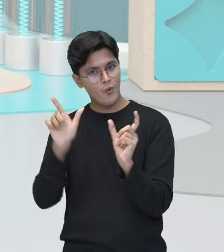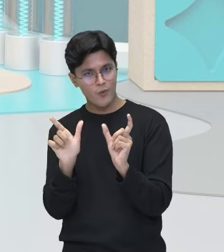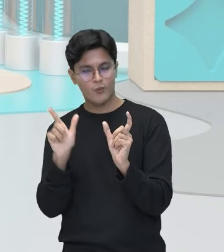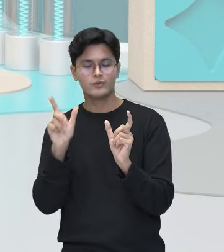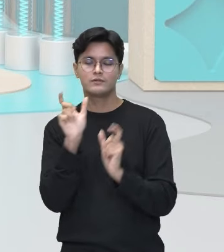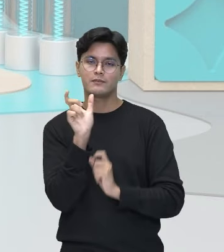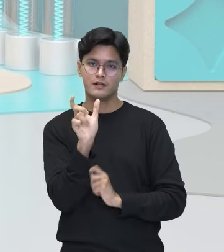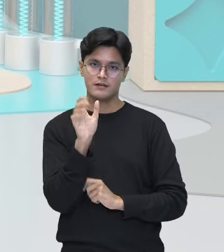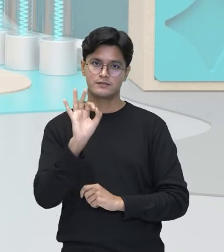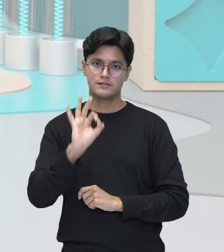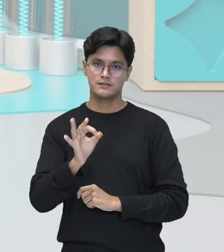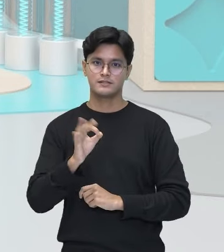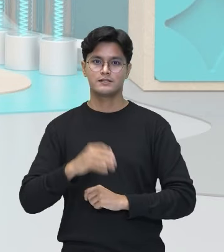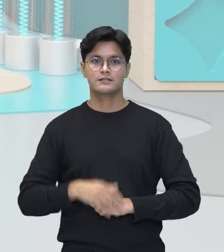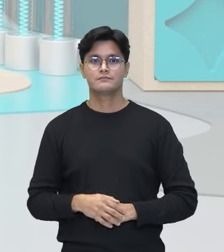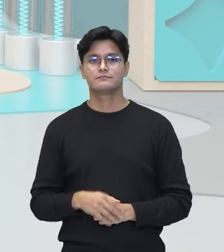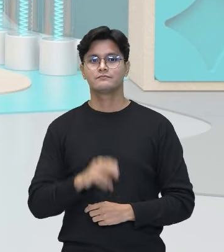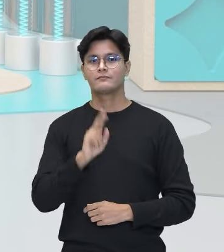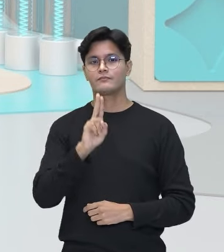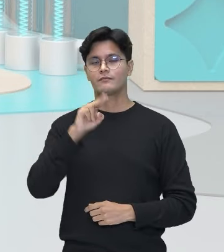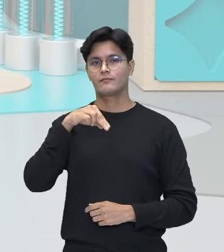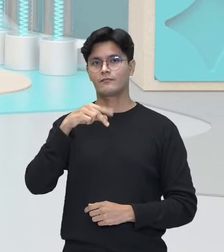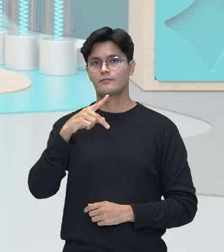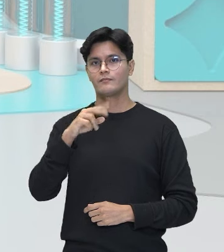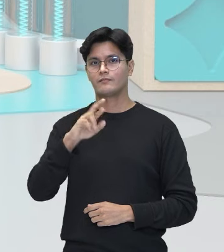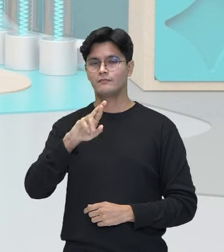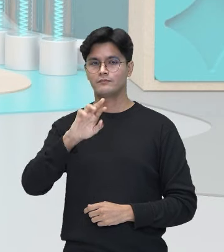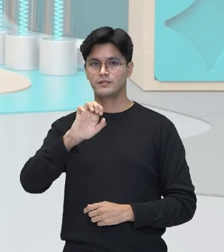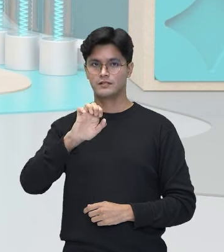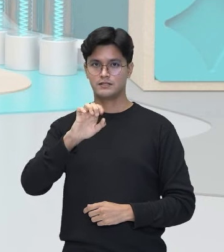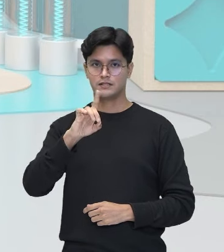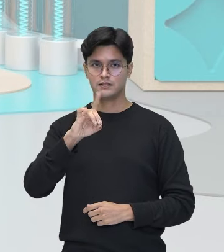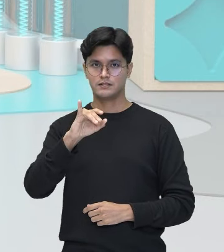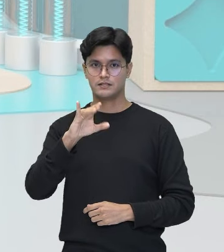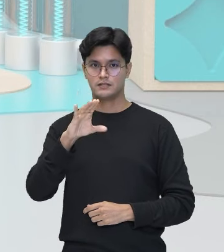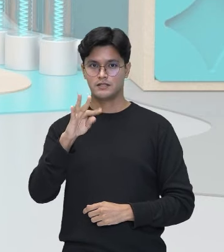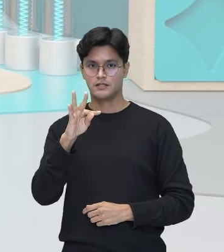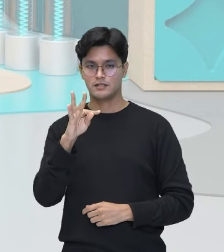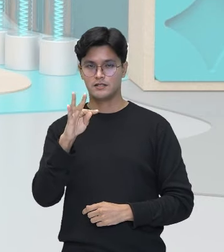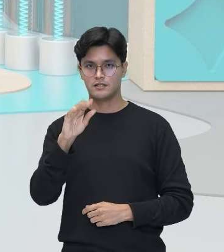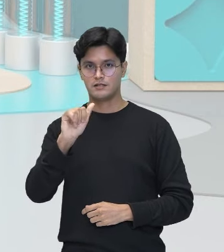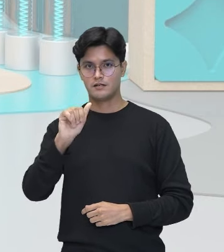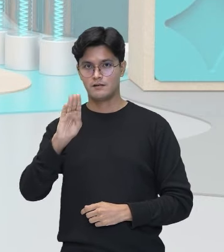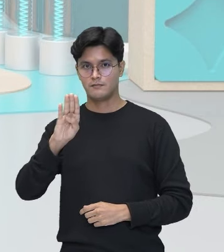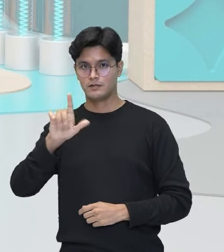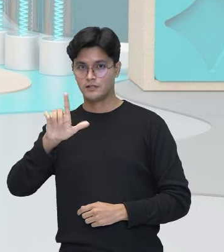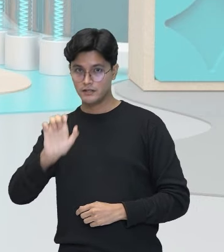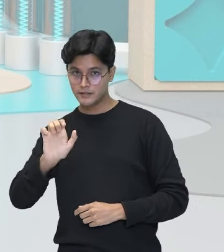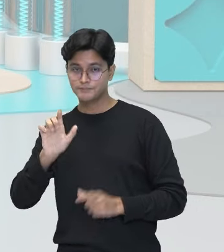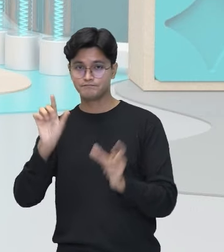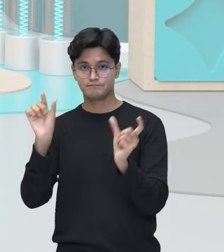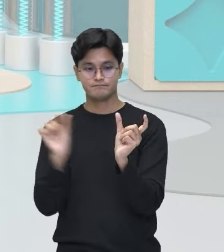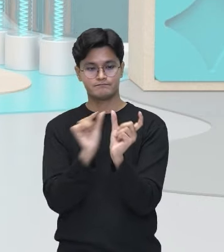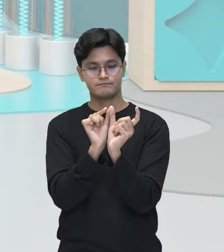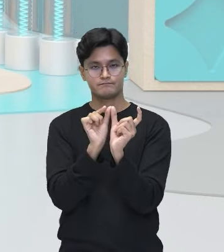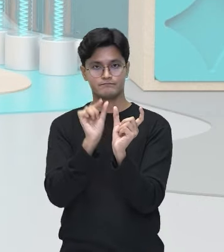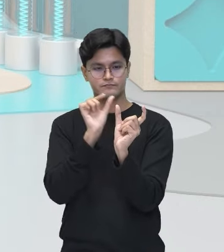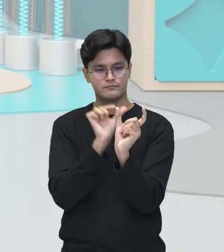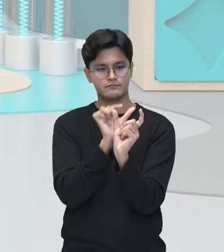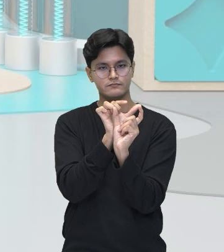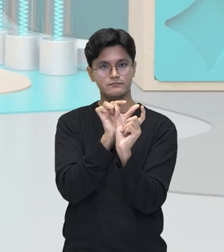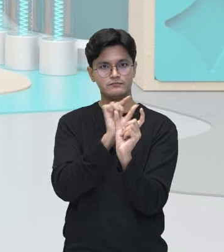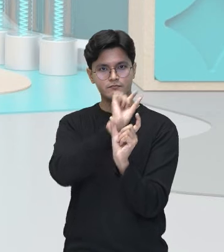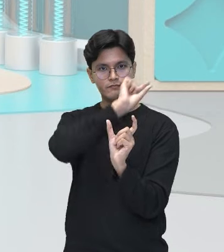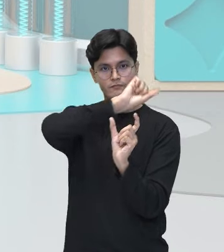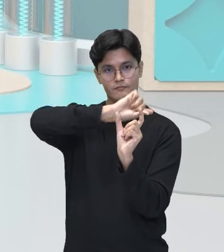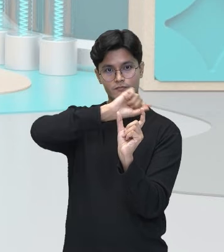palavra. Unpredictable. Unpredictable. Então, juntando essas pecinhas, vocês vão ver aqui a nossa